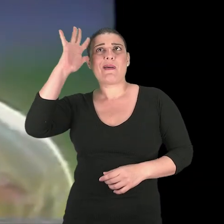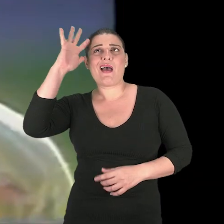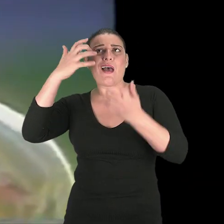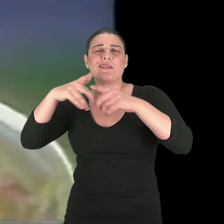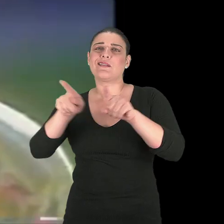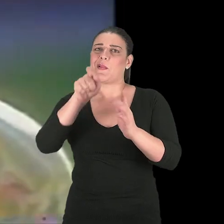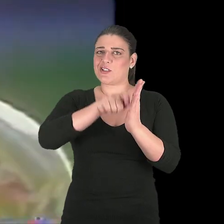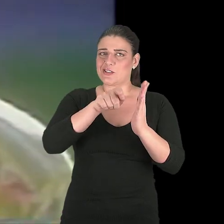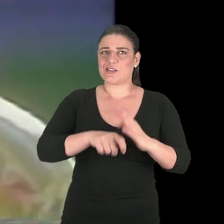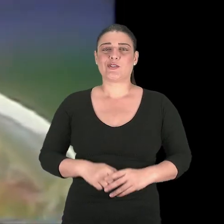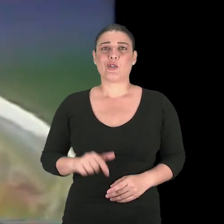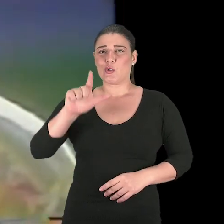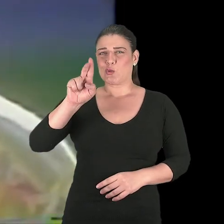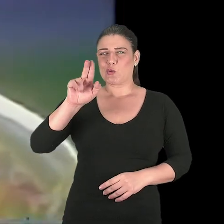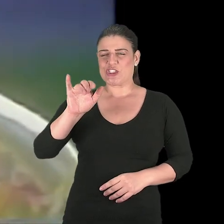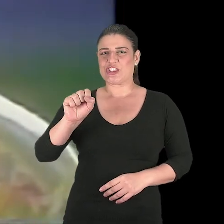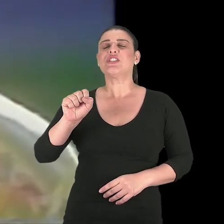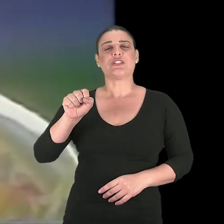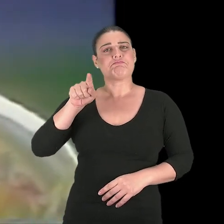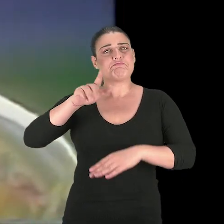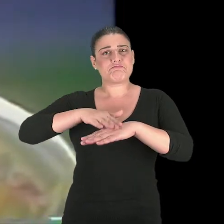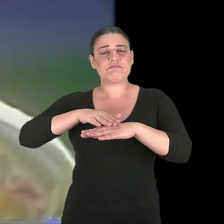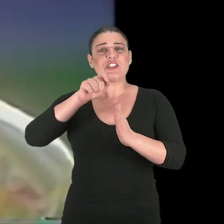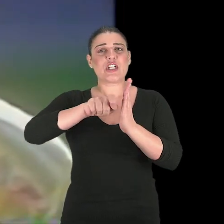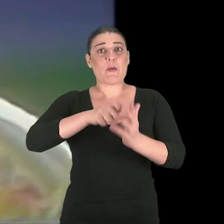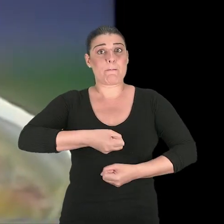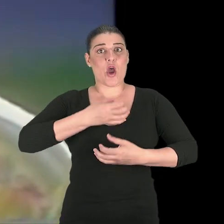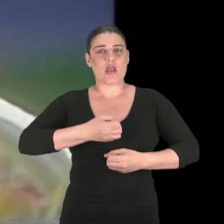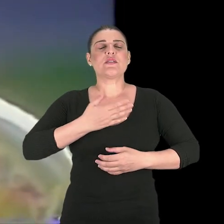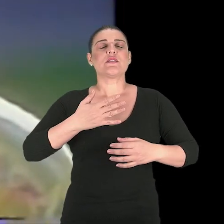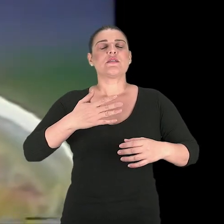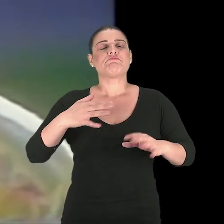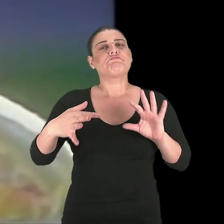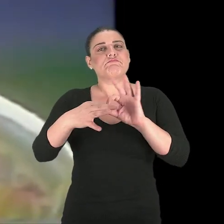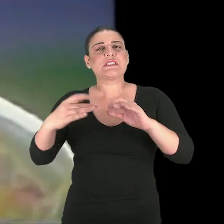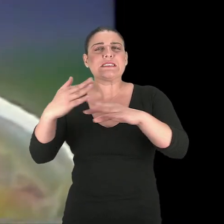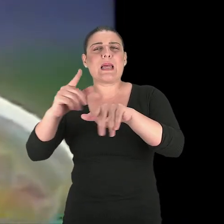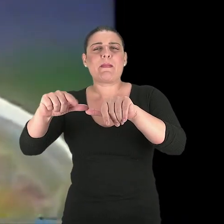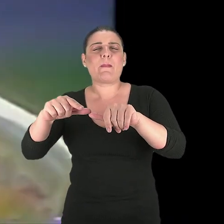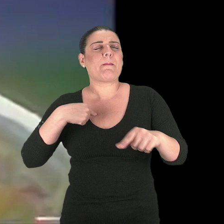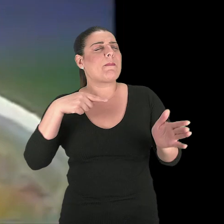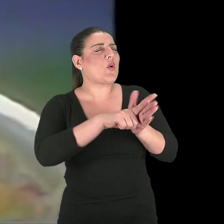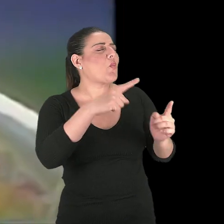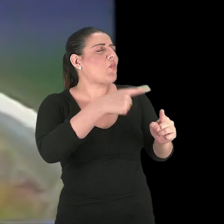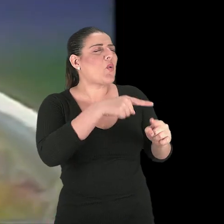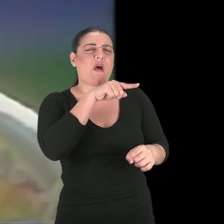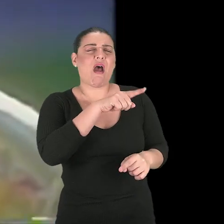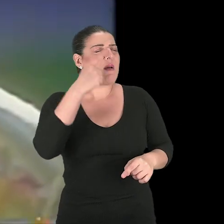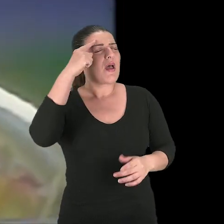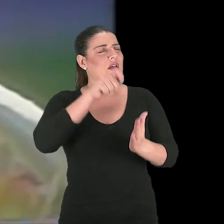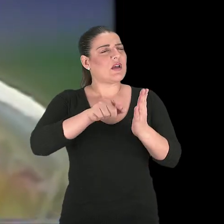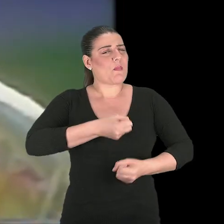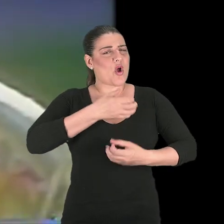Luiz Vitor Martinello é o poeta que escreveu o traçado lírico sentimental da cidade de Bauru. Vitor, por que esse traçado? É uma ligação afetiva